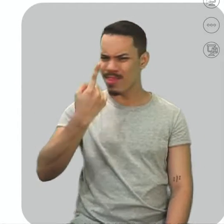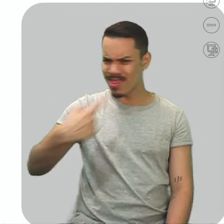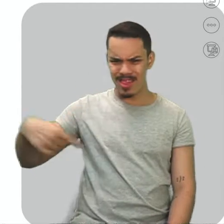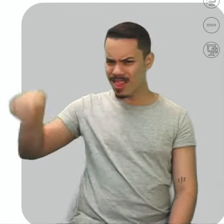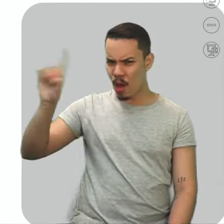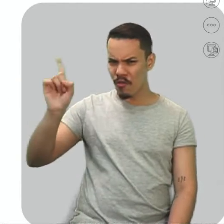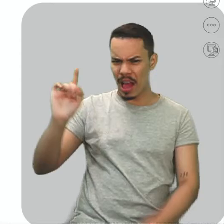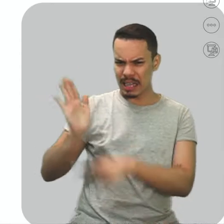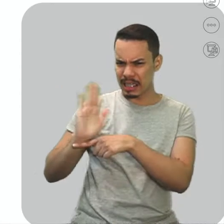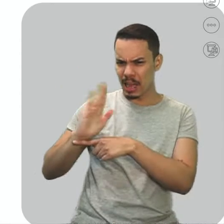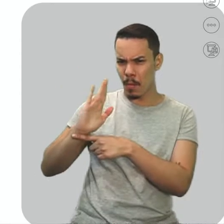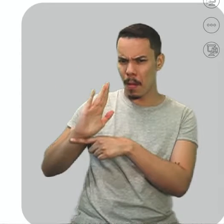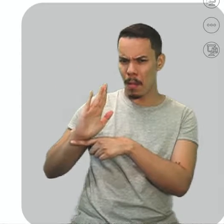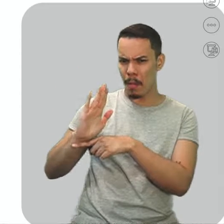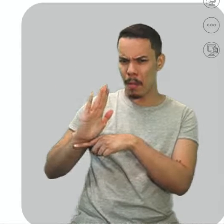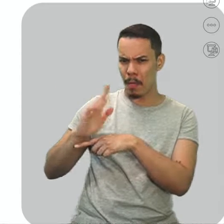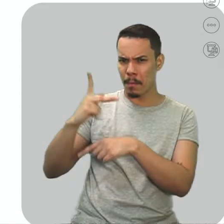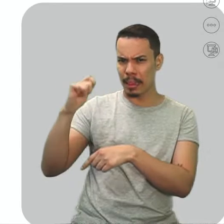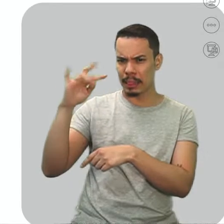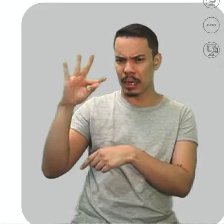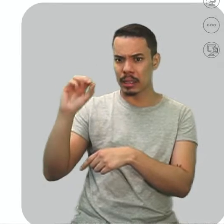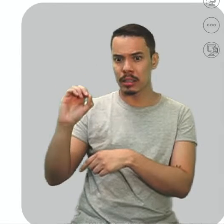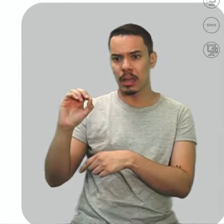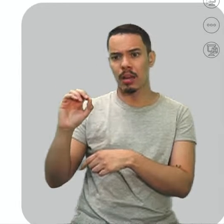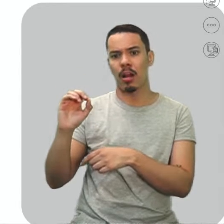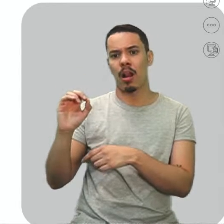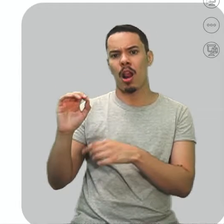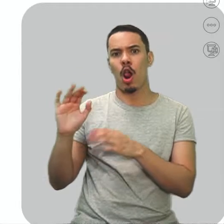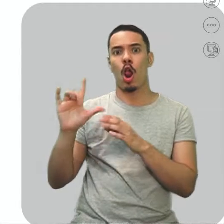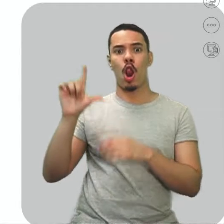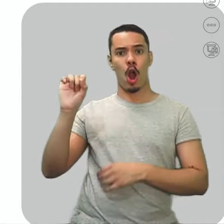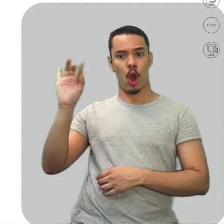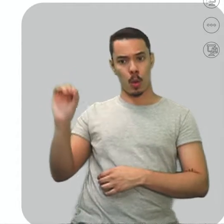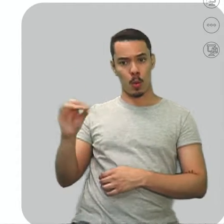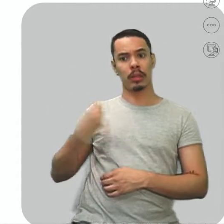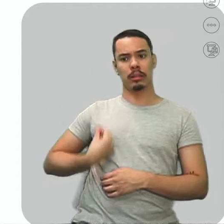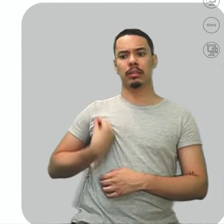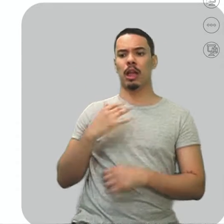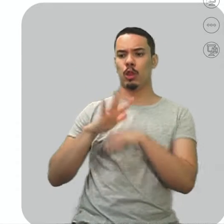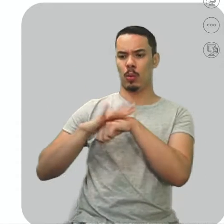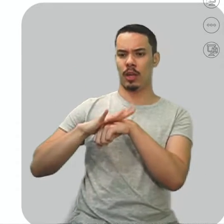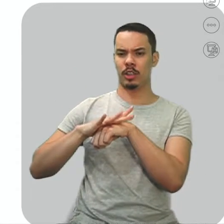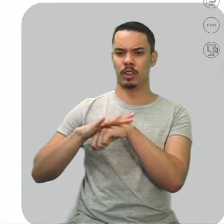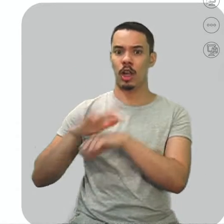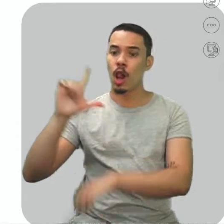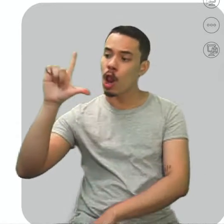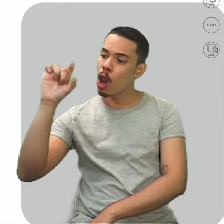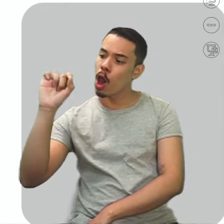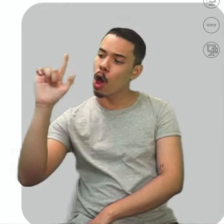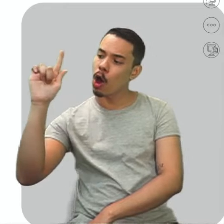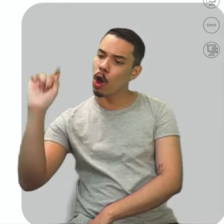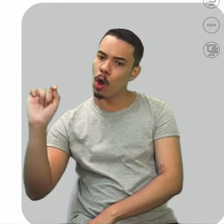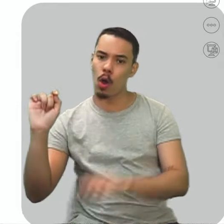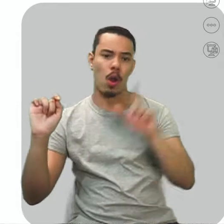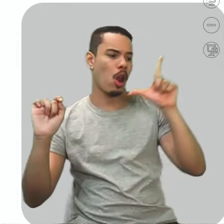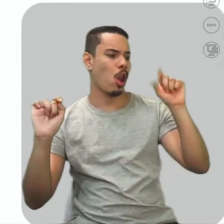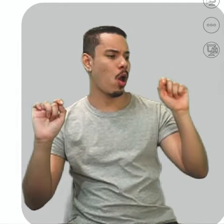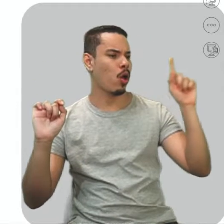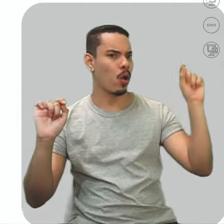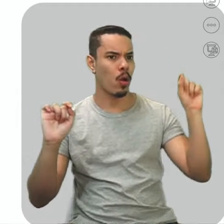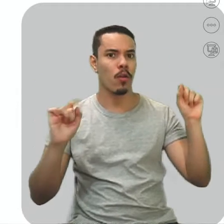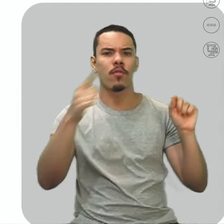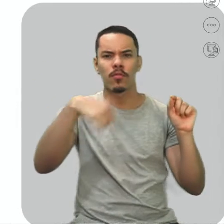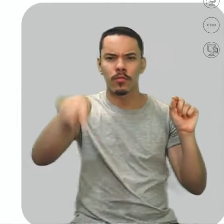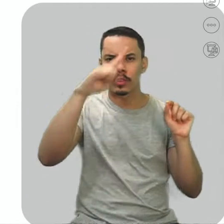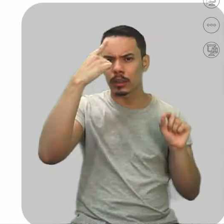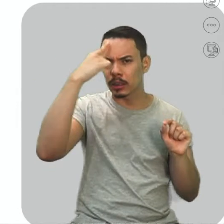vai ao cinema com Patrícia logo está muito doente Esse logo aí você já sabe o que